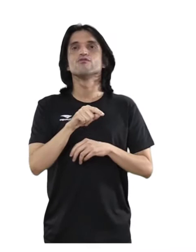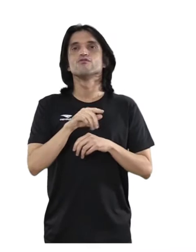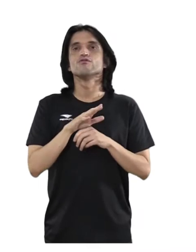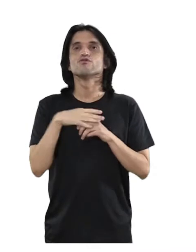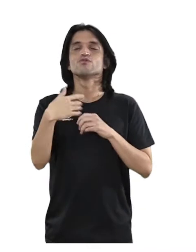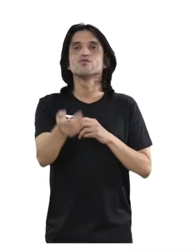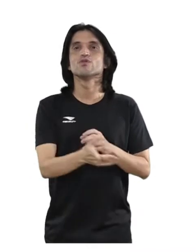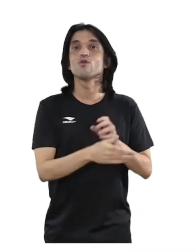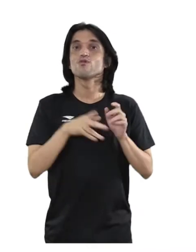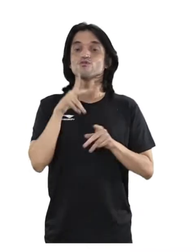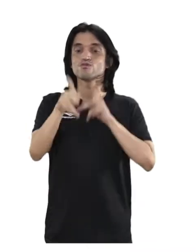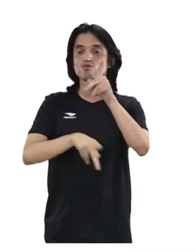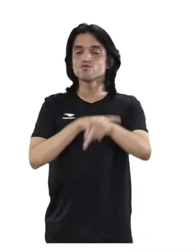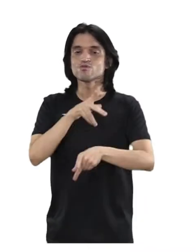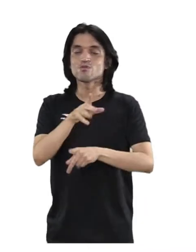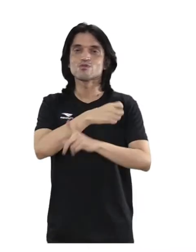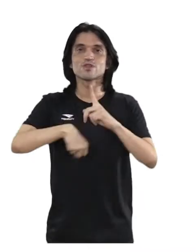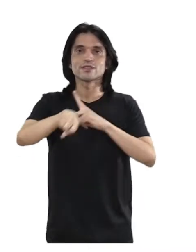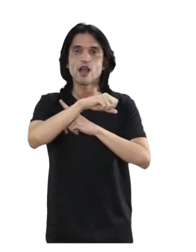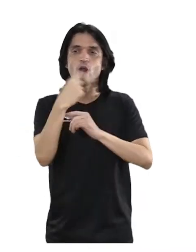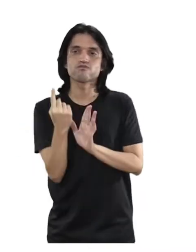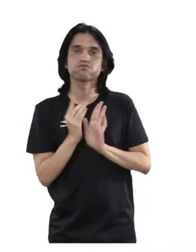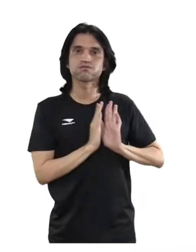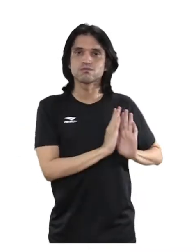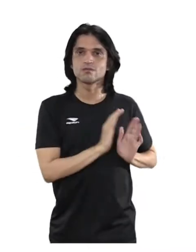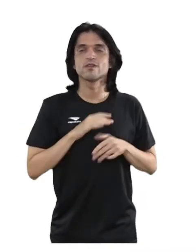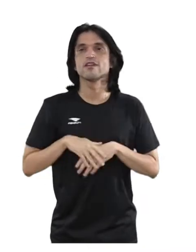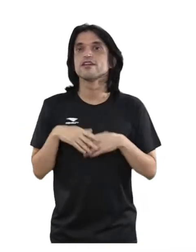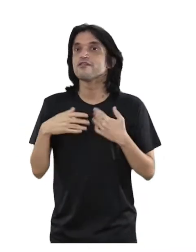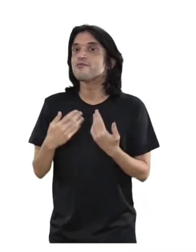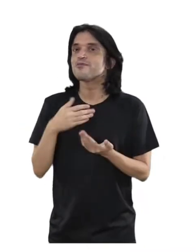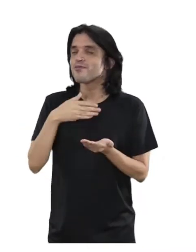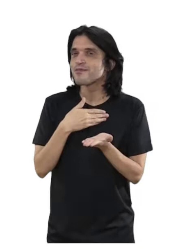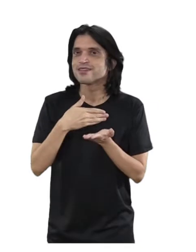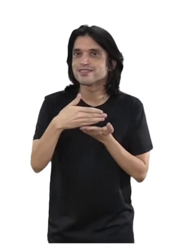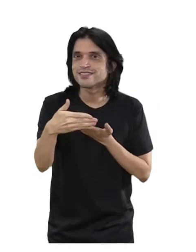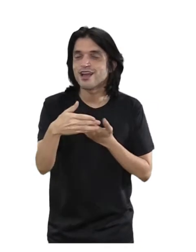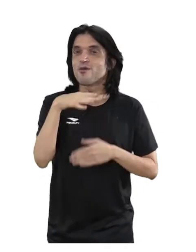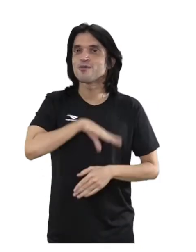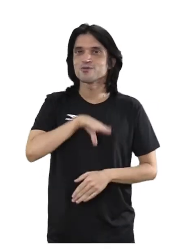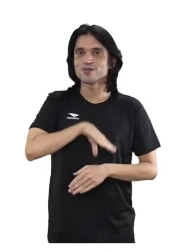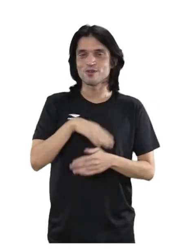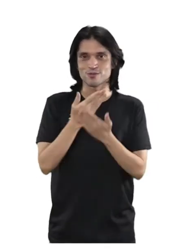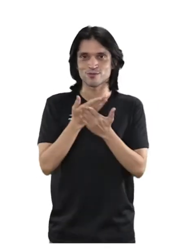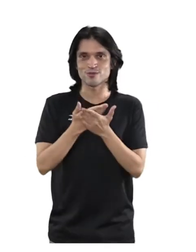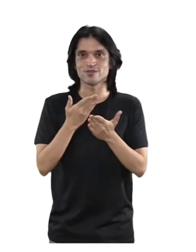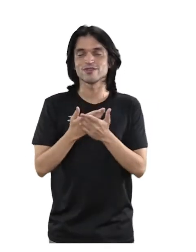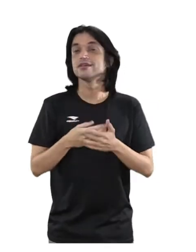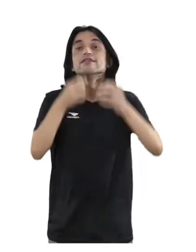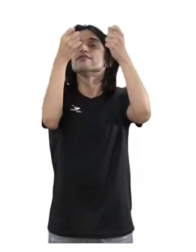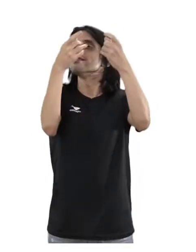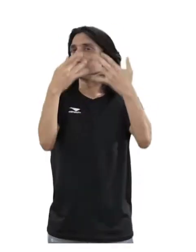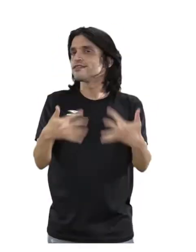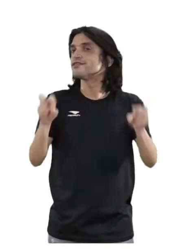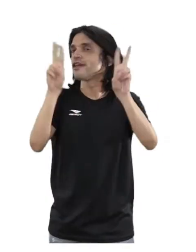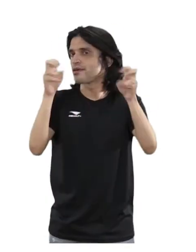estudar o conteúdo de língua portuguesa e começaremos por descrição. Quem já não teve de descrever